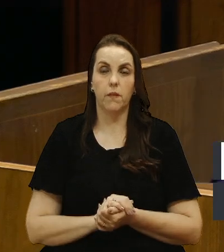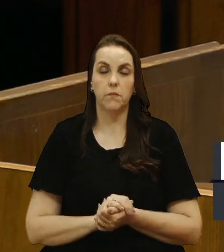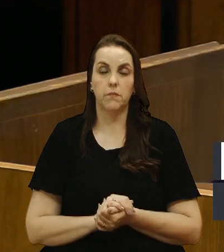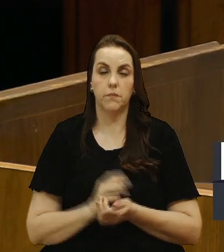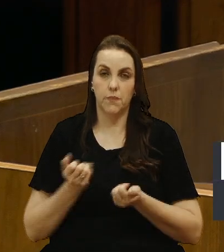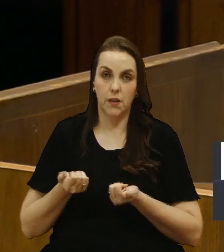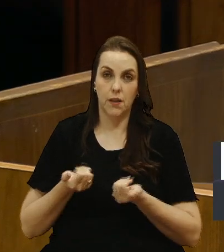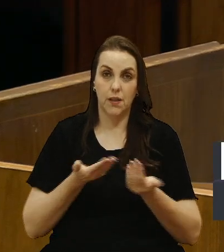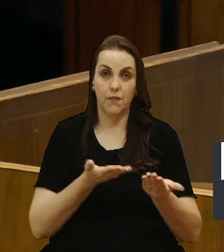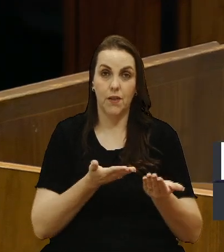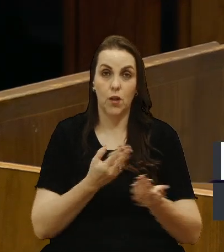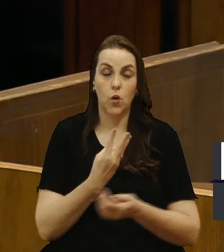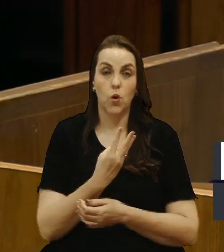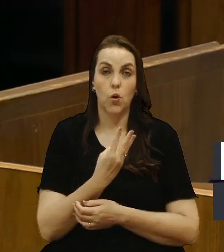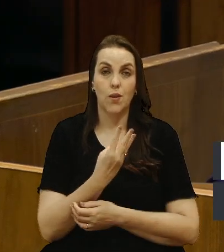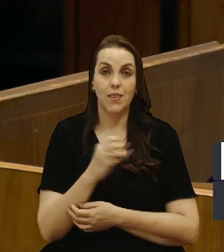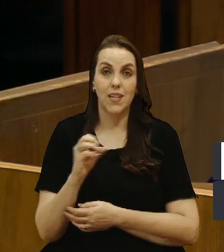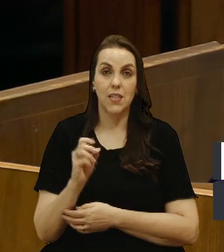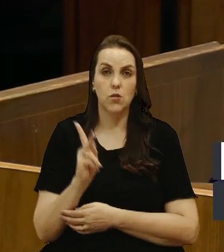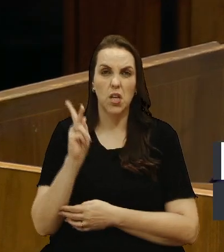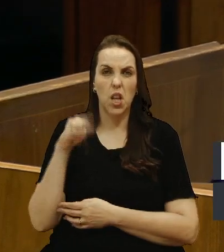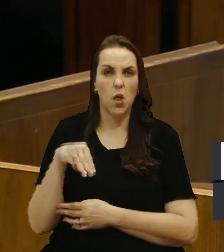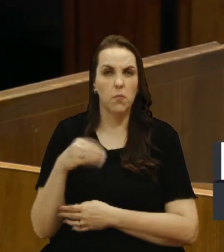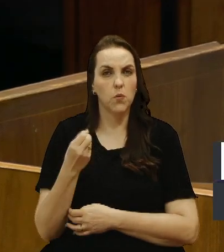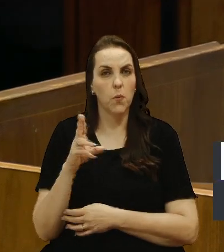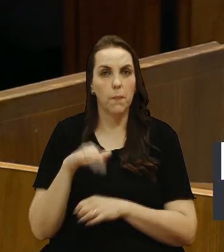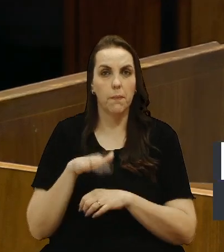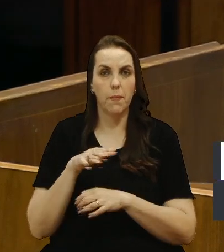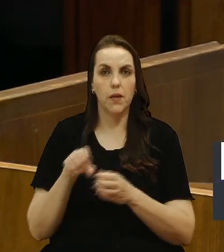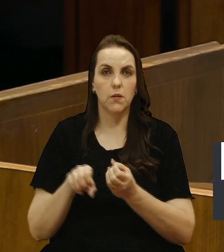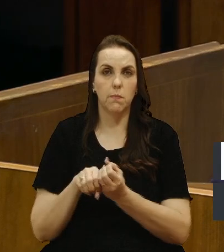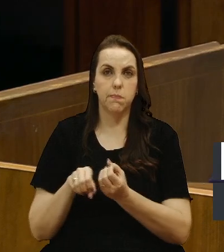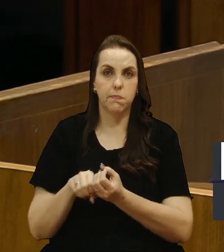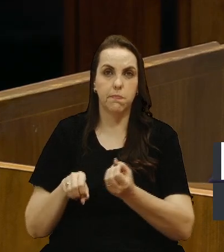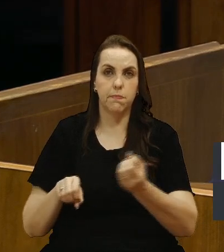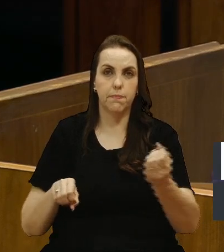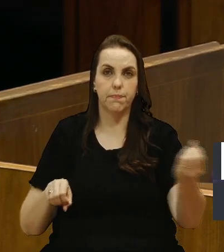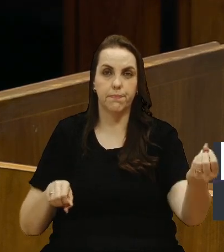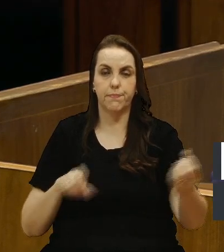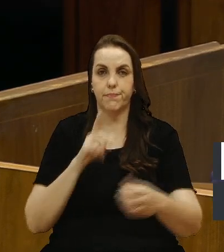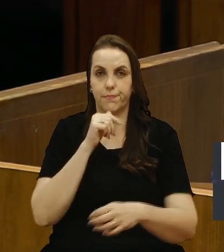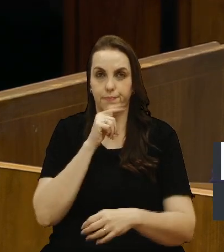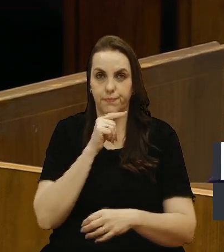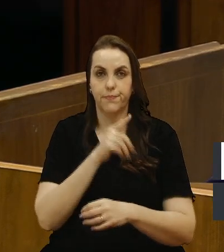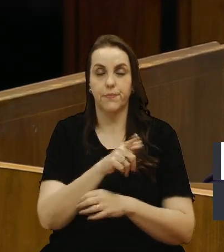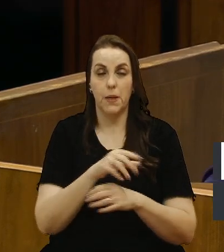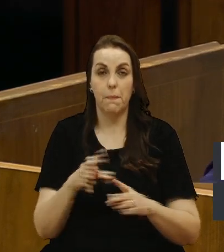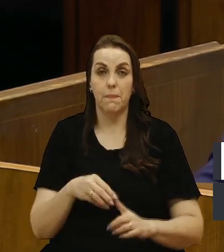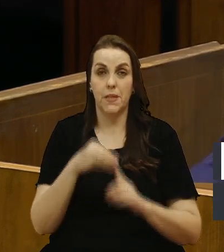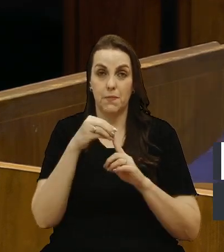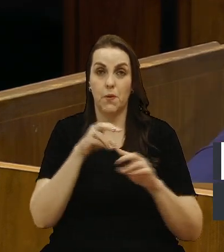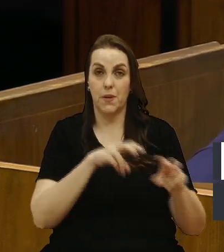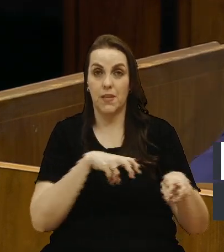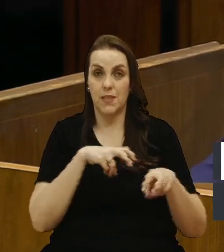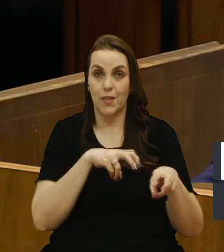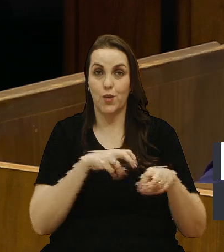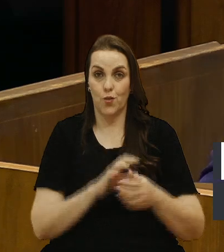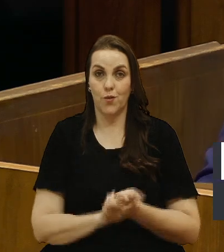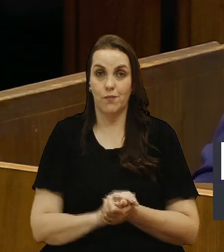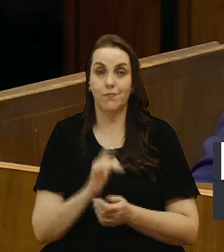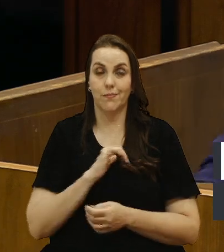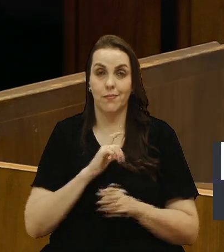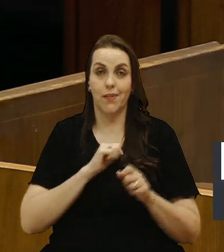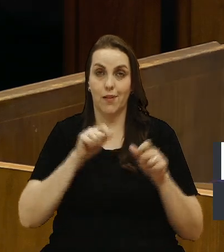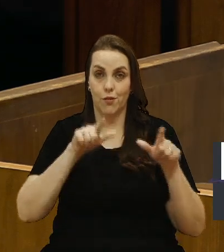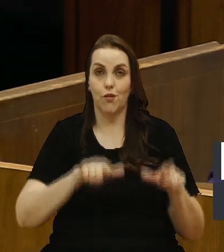Levaram quase 300 quilômetros ou mais de extensão de redes, principalmente para o interior, e lá nós temos